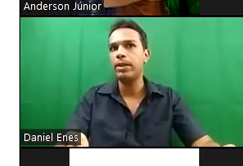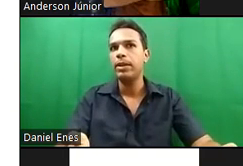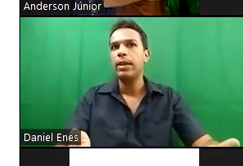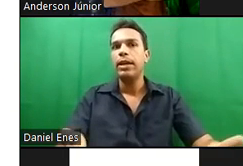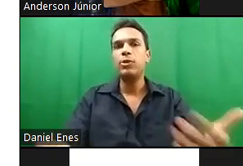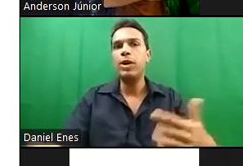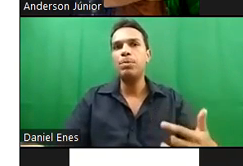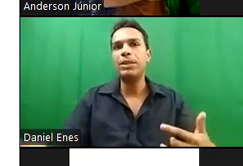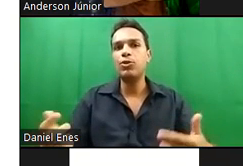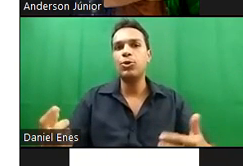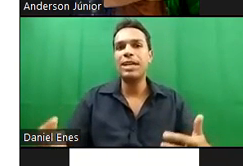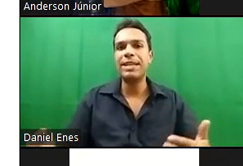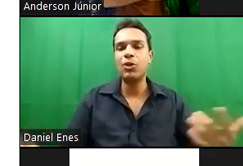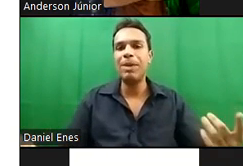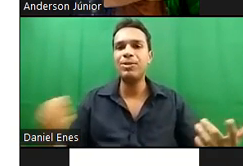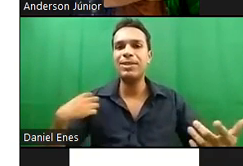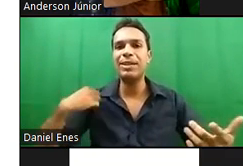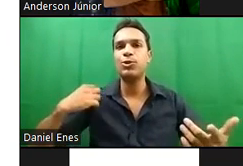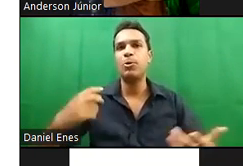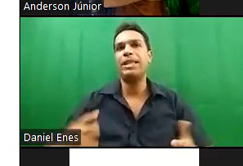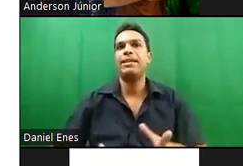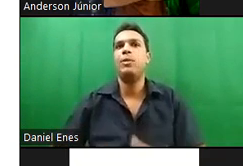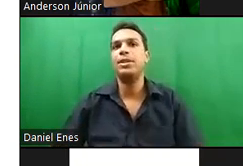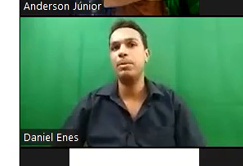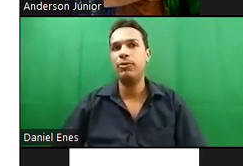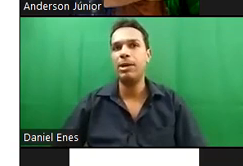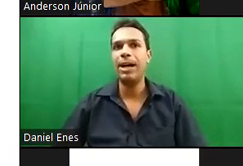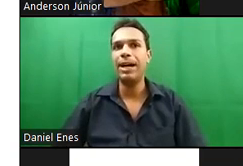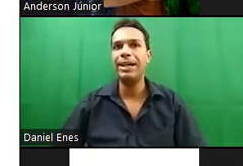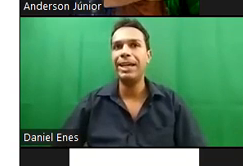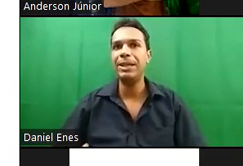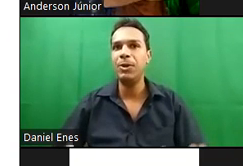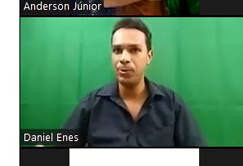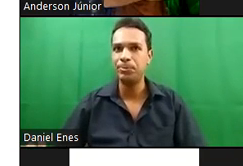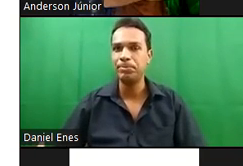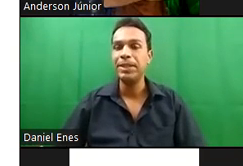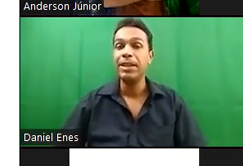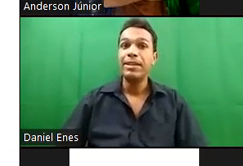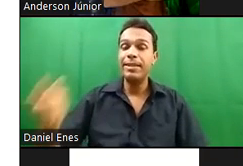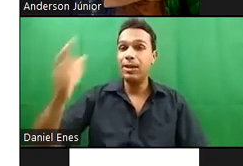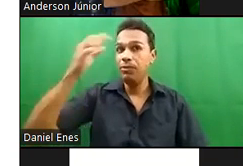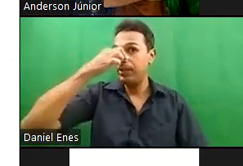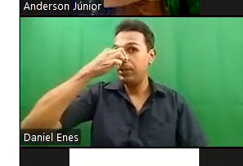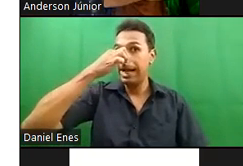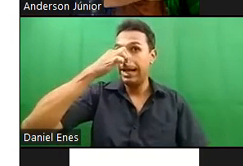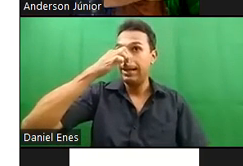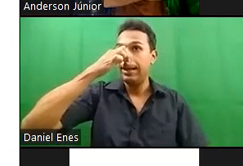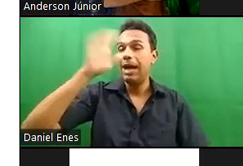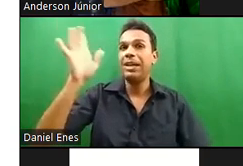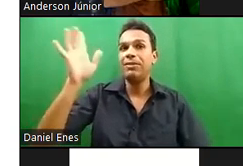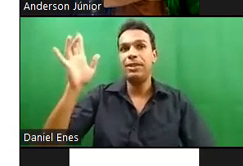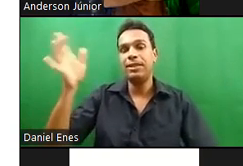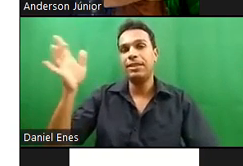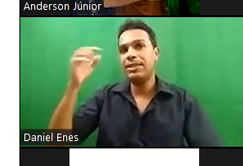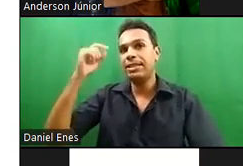preocupa. E com respeito aos sons nasais, como é que eu sei que o som é nasal? Por exemplo, eu falo an. Se eu fechar a